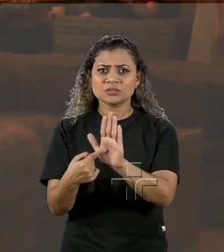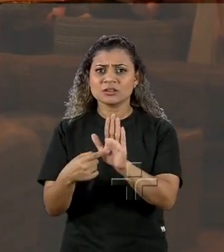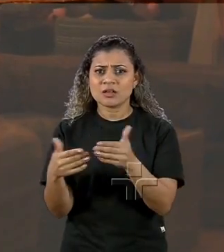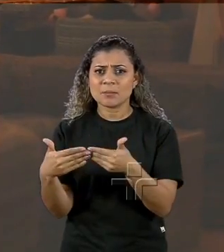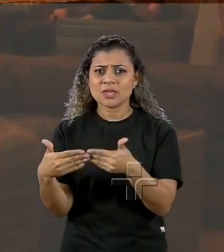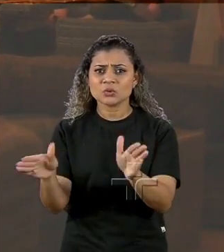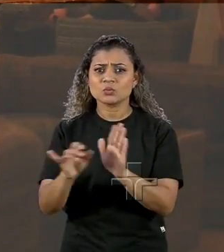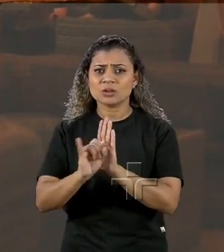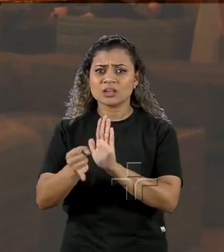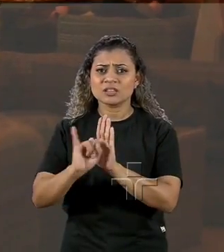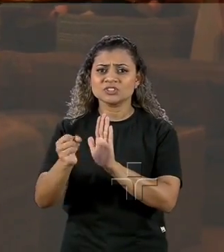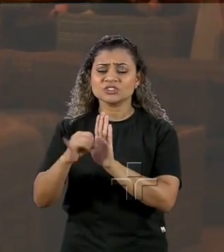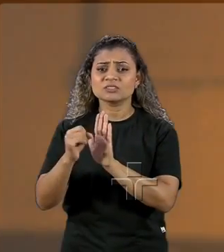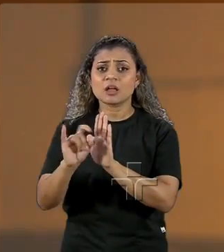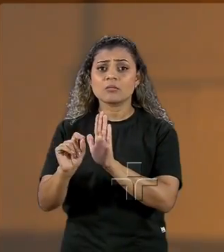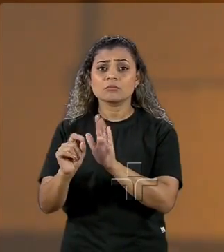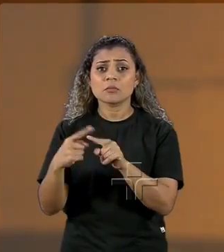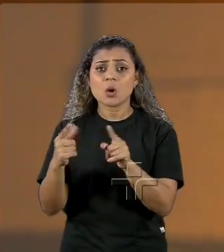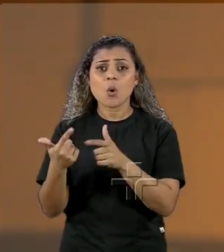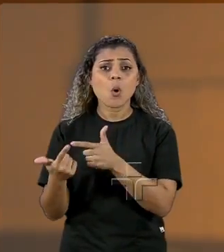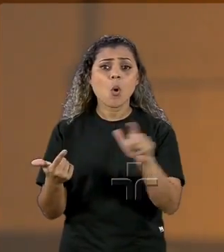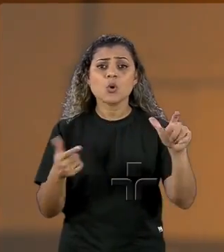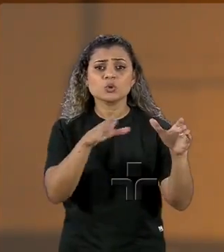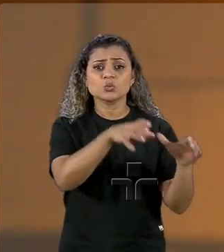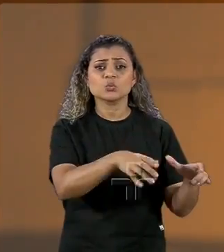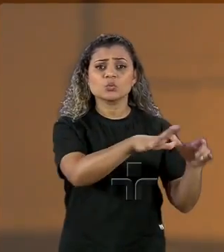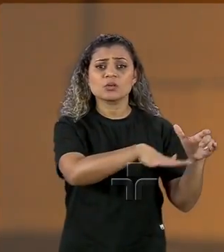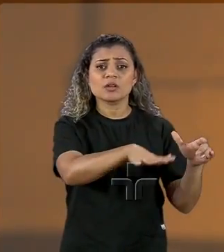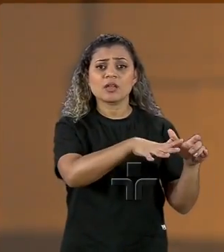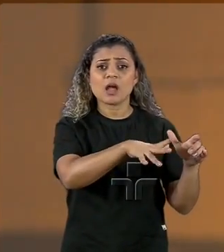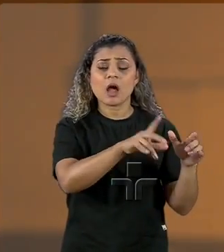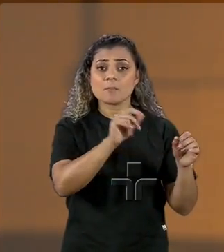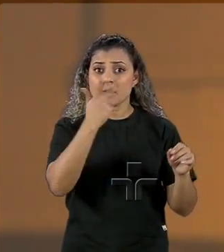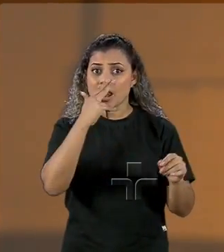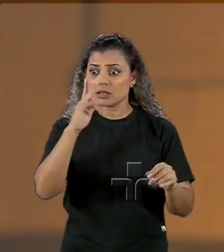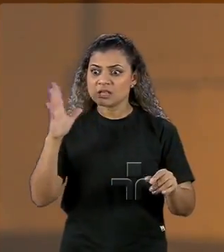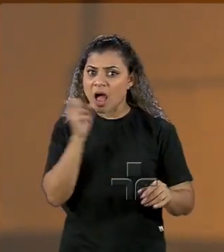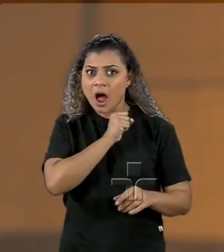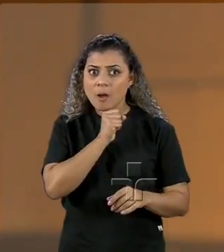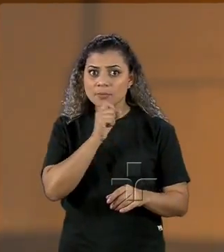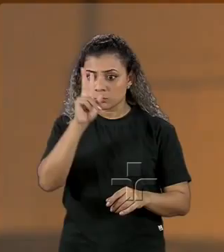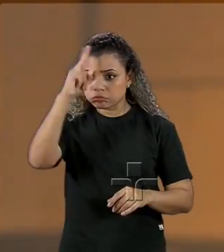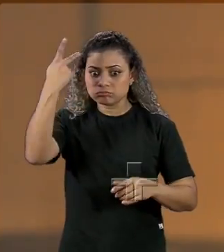amanhã, só que em outro lugar. A mudança repentina de endereço pegou até a equipe